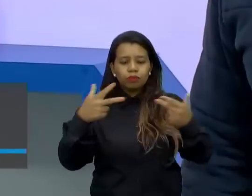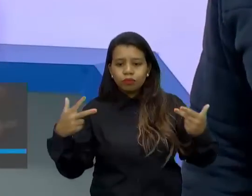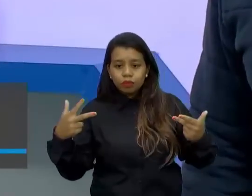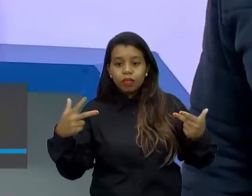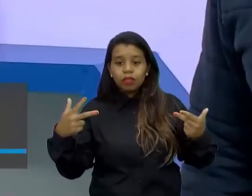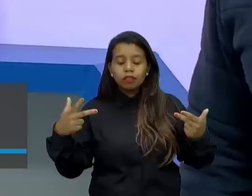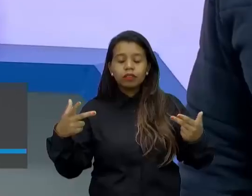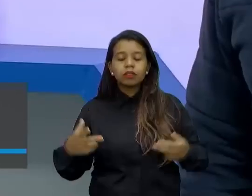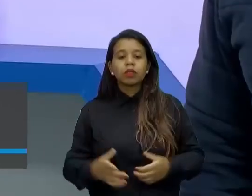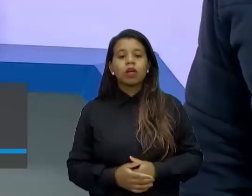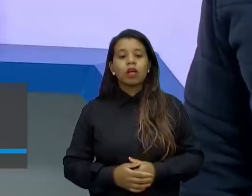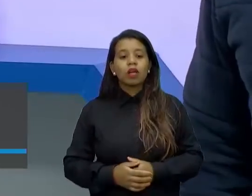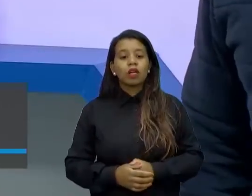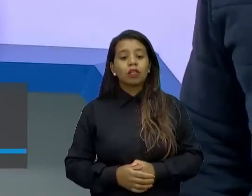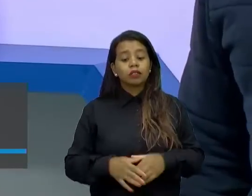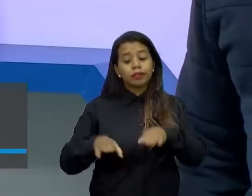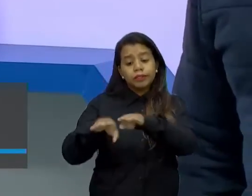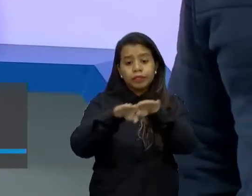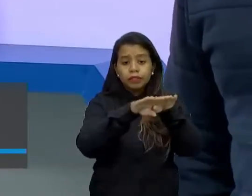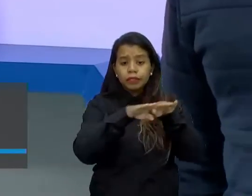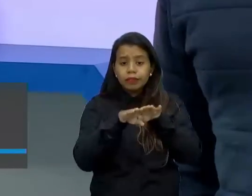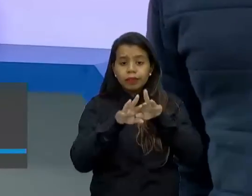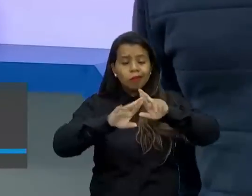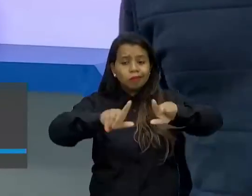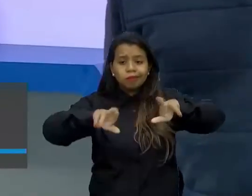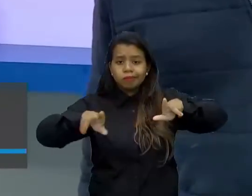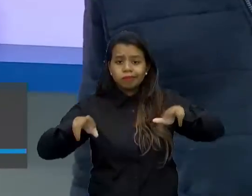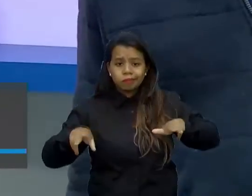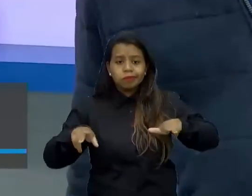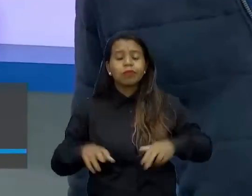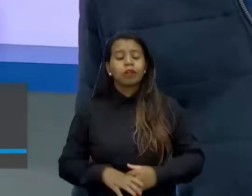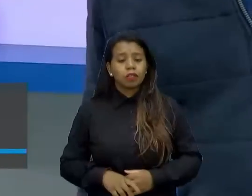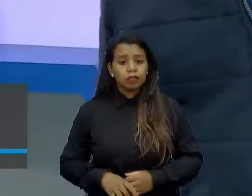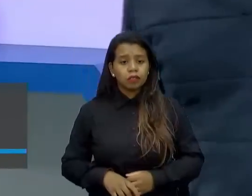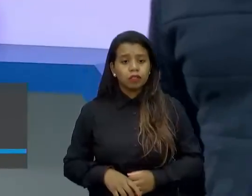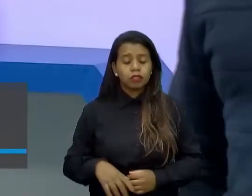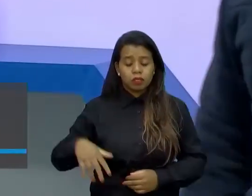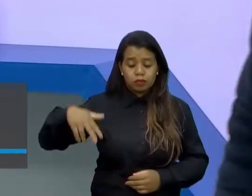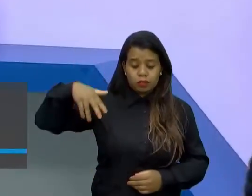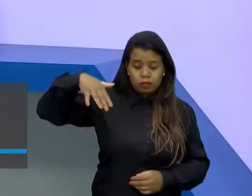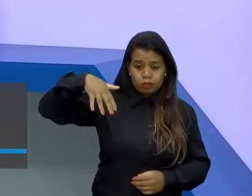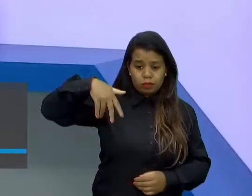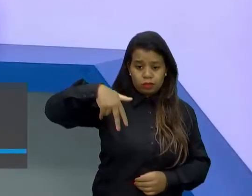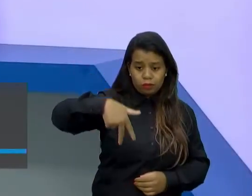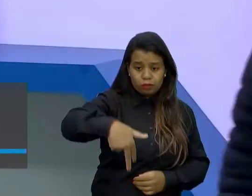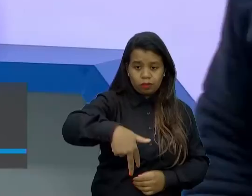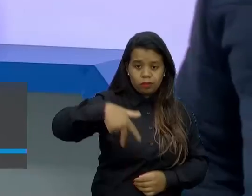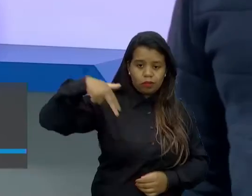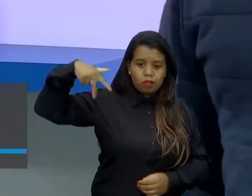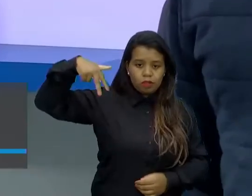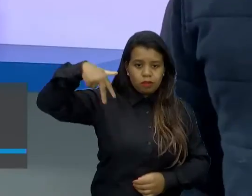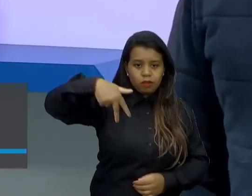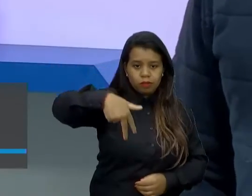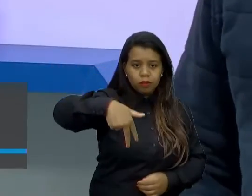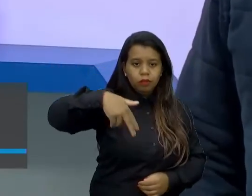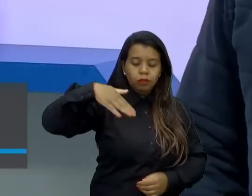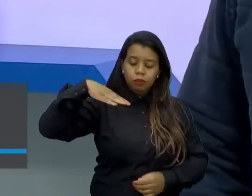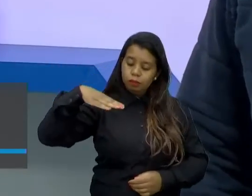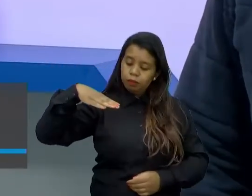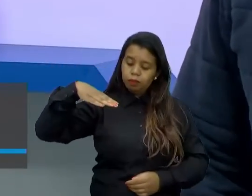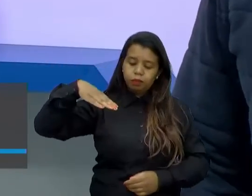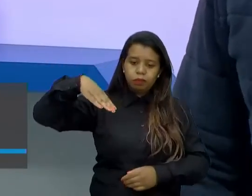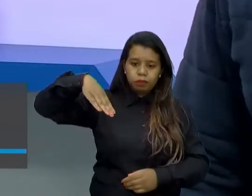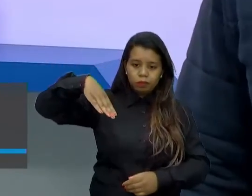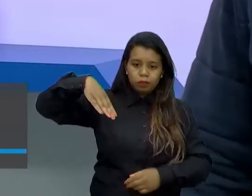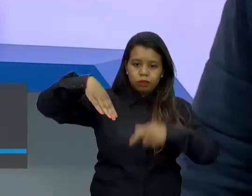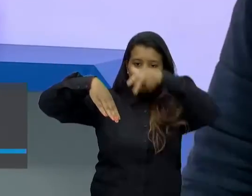tentar equilibrar diversas forças. Como, por exemplo, numa ladeira. A normal e todas as outras continuam no mesmo lugar. Mas